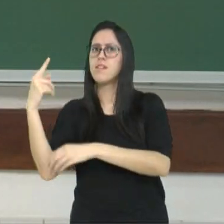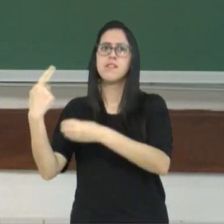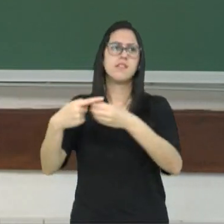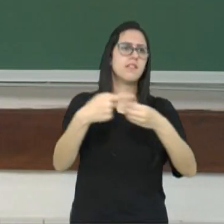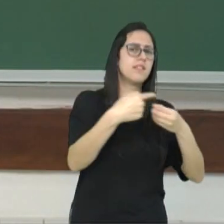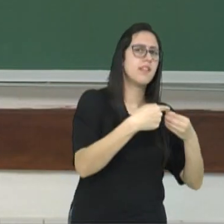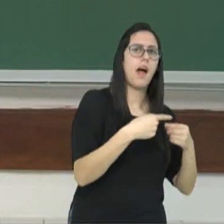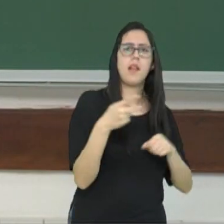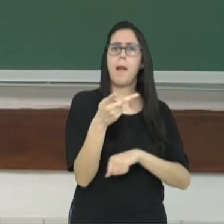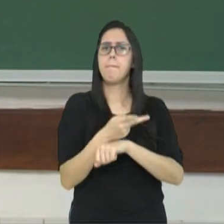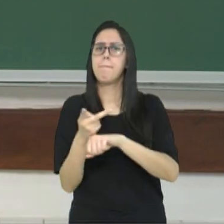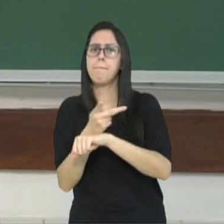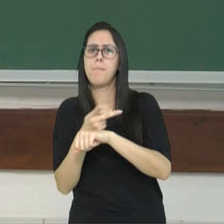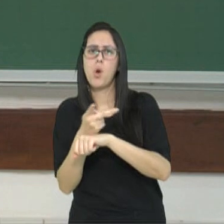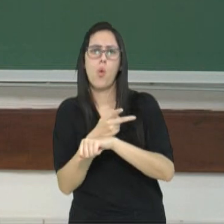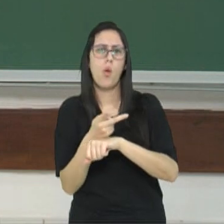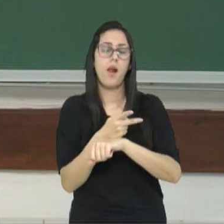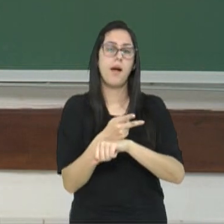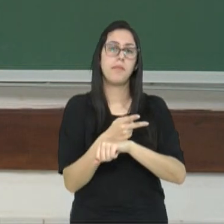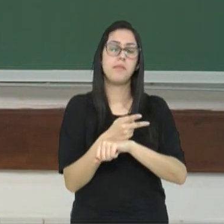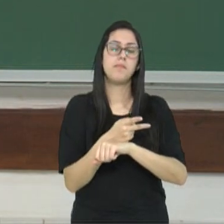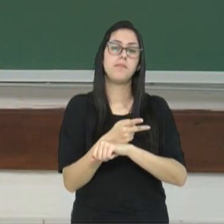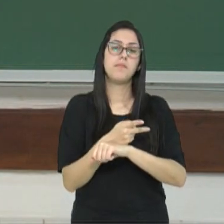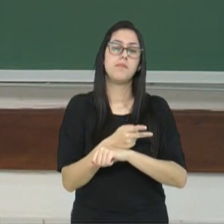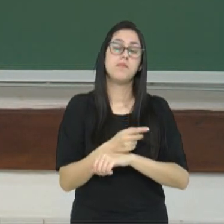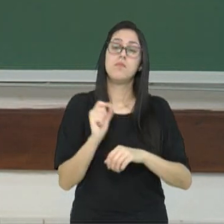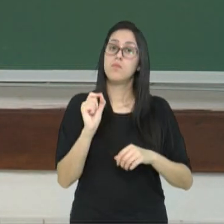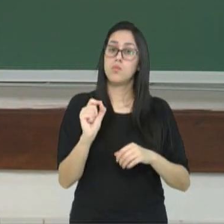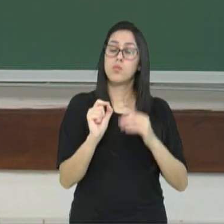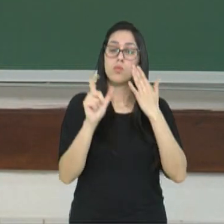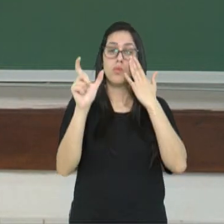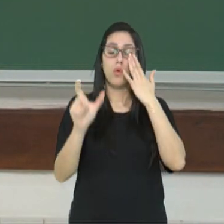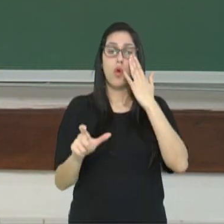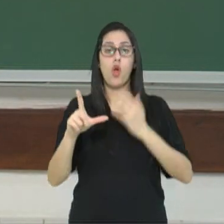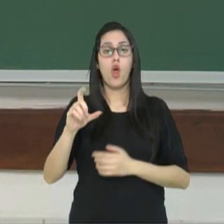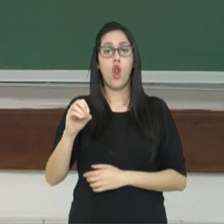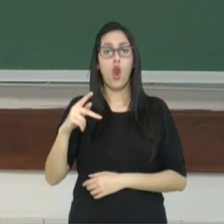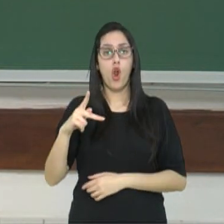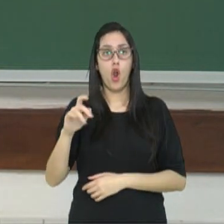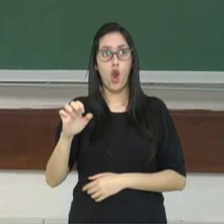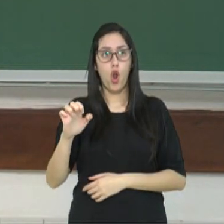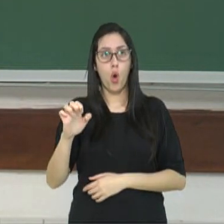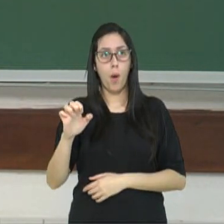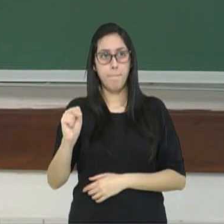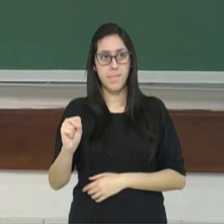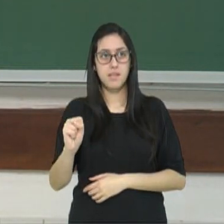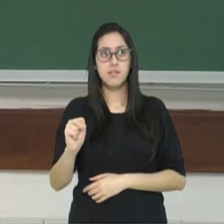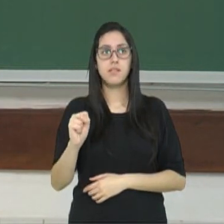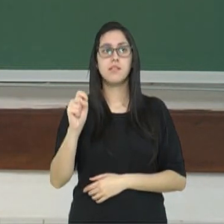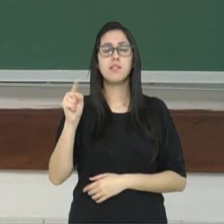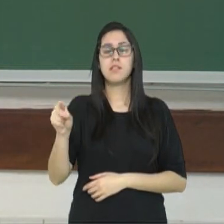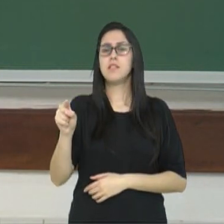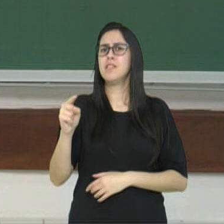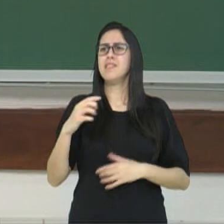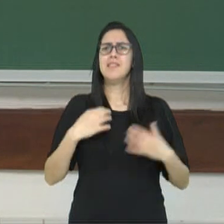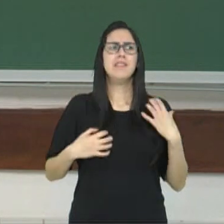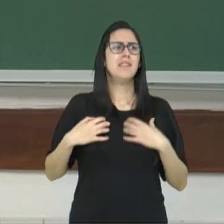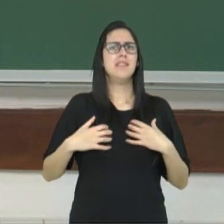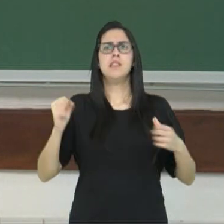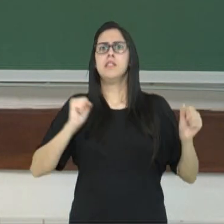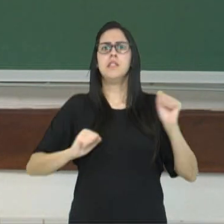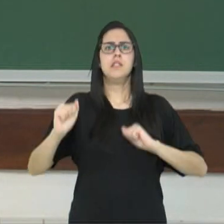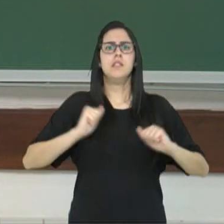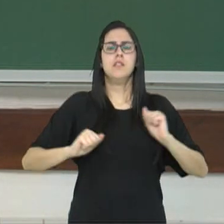em territórios de lodo, e que o Solano Lopes, desesperado, começou a empregar toda a mão de obra que ele